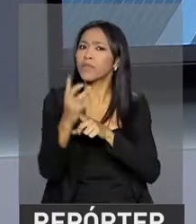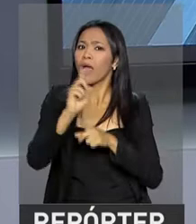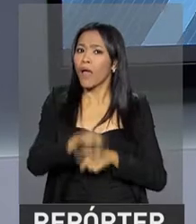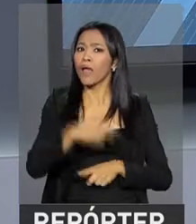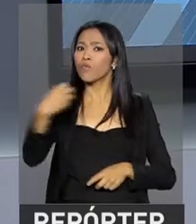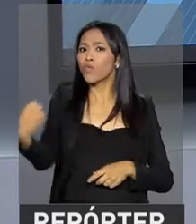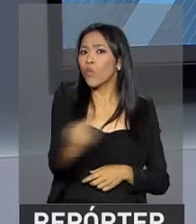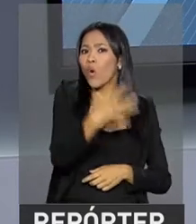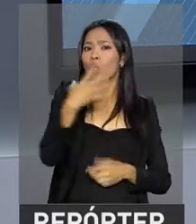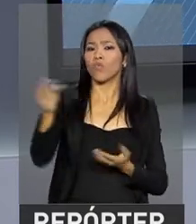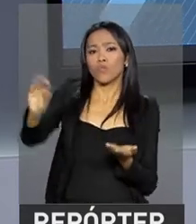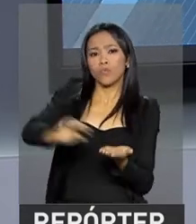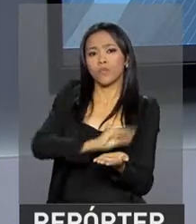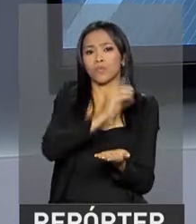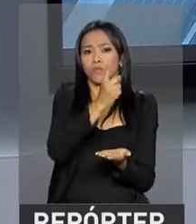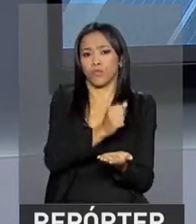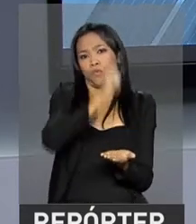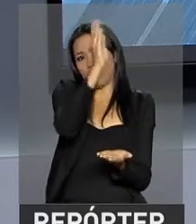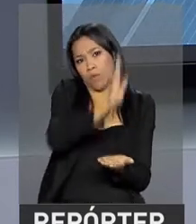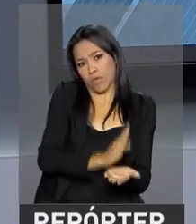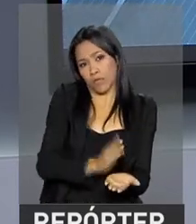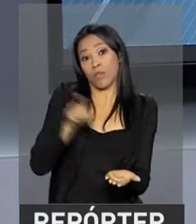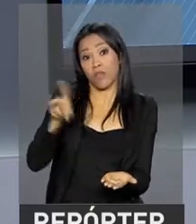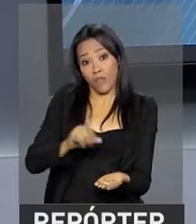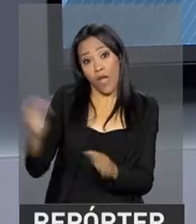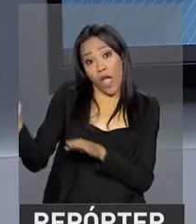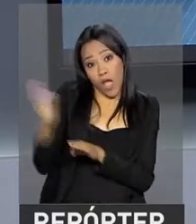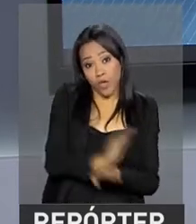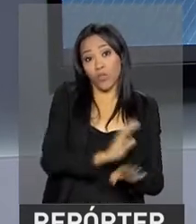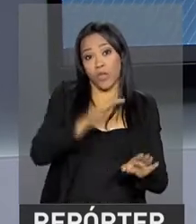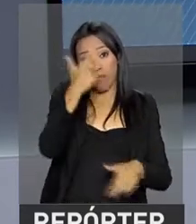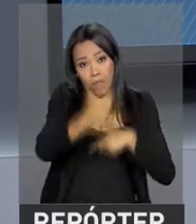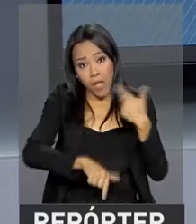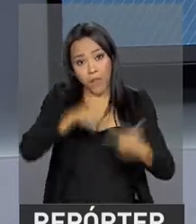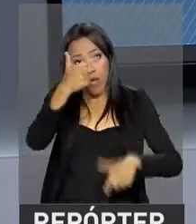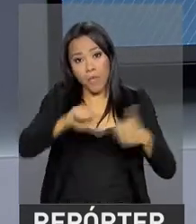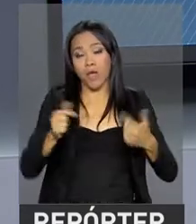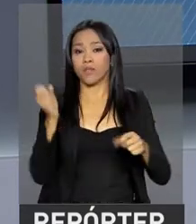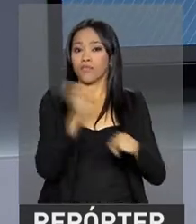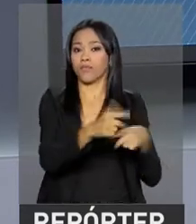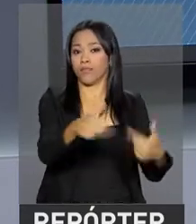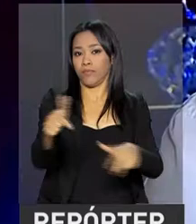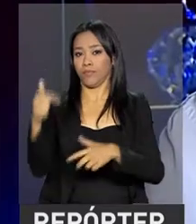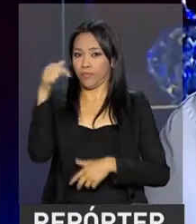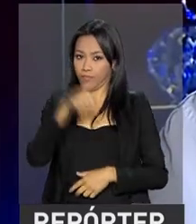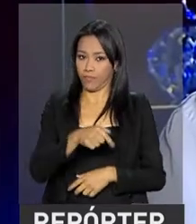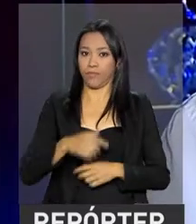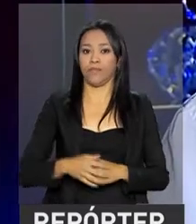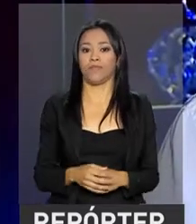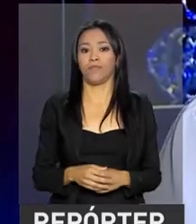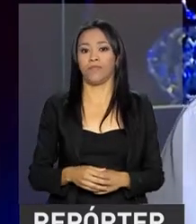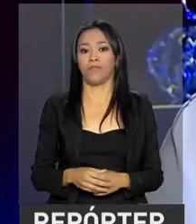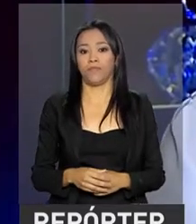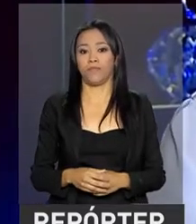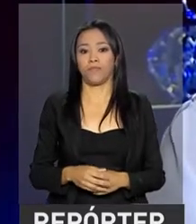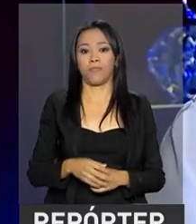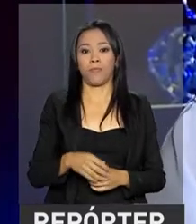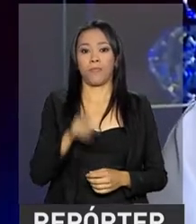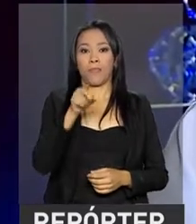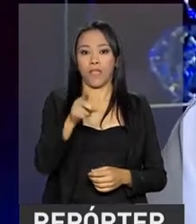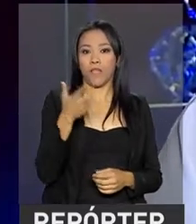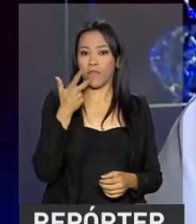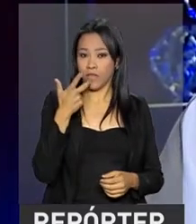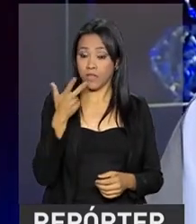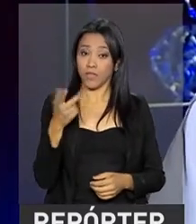novos investimentos chineses no brasil que vão ajudar a gerar mais empregos por aqui eu tive a possibilidade